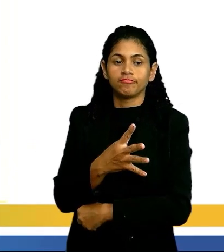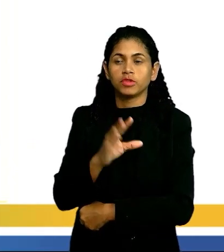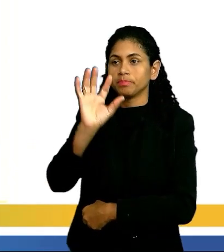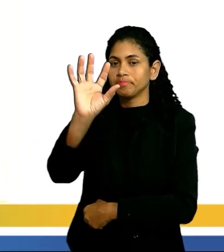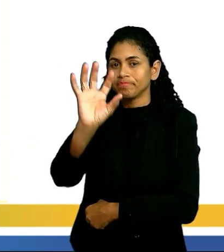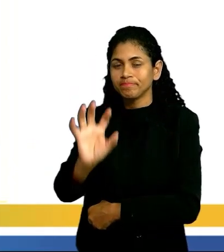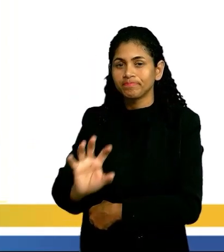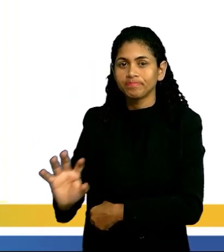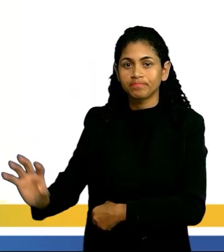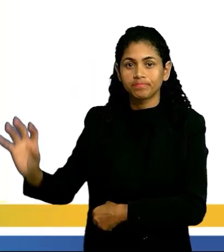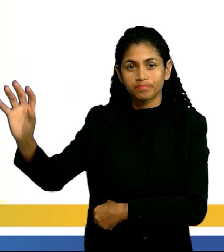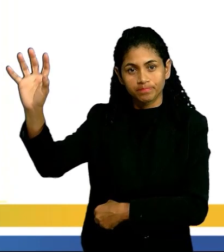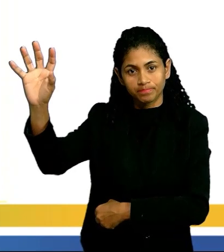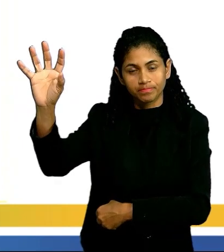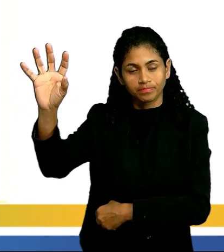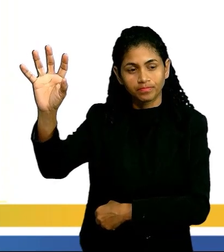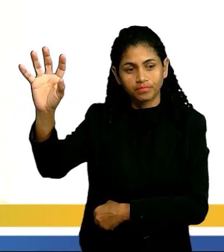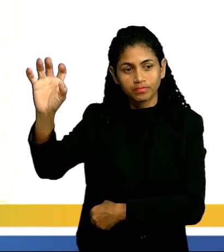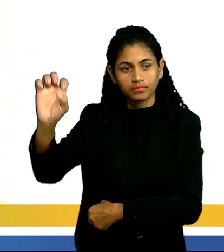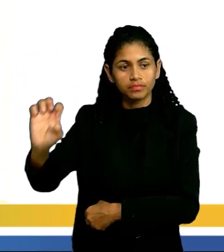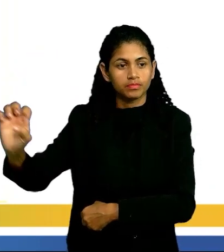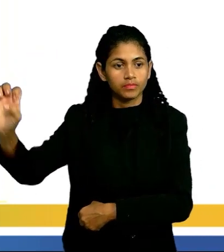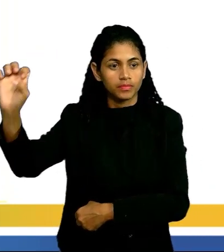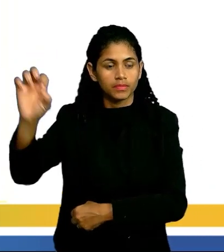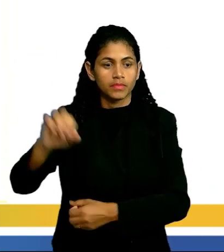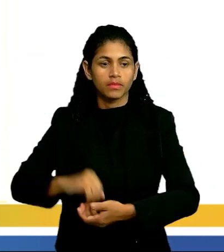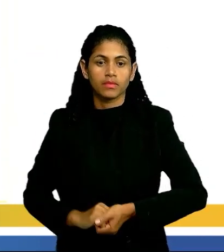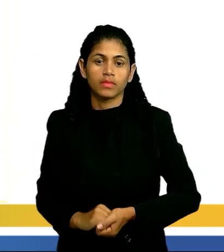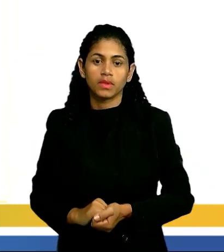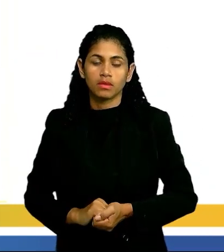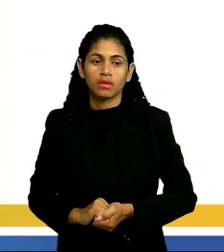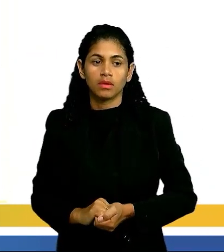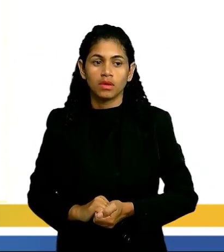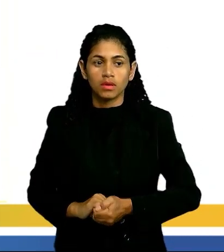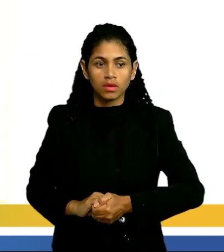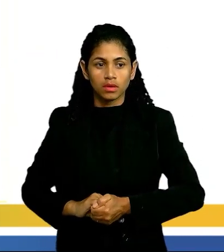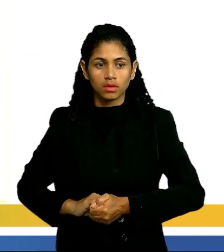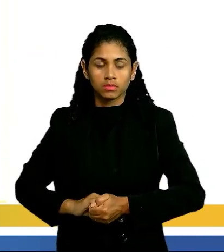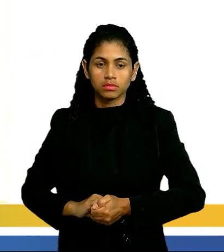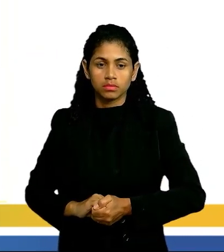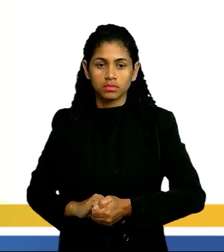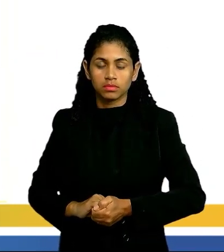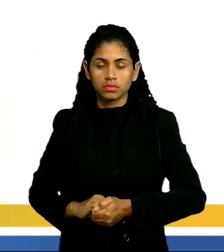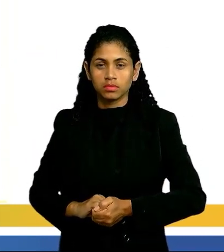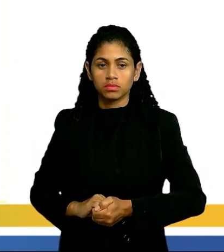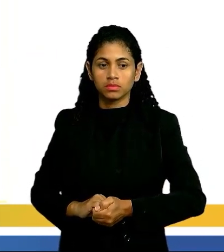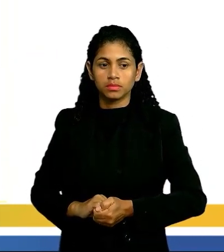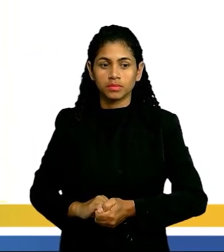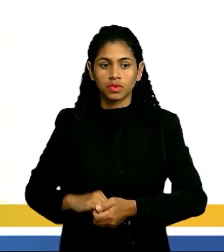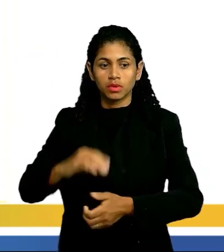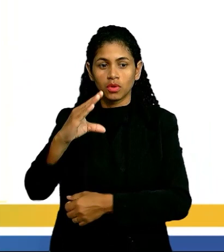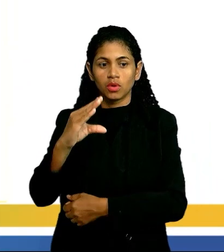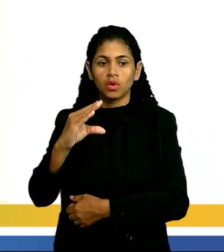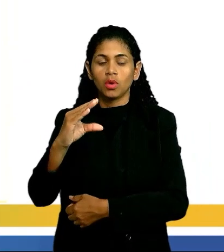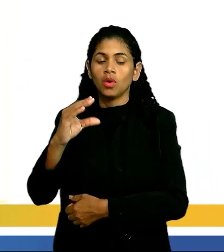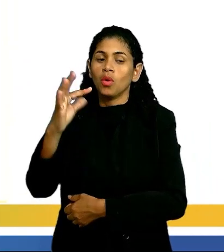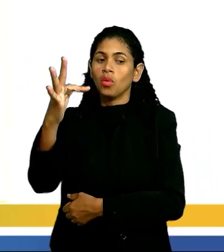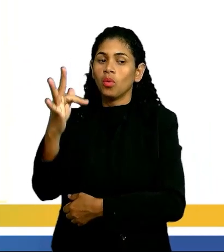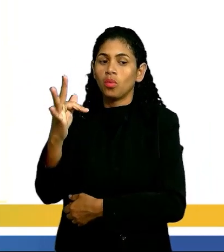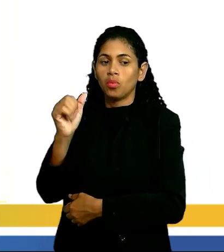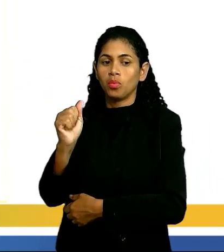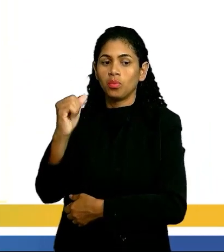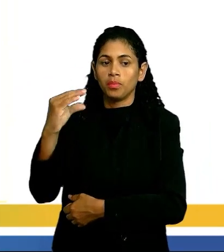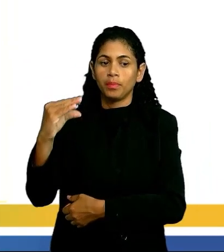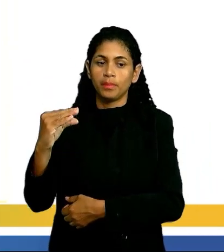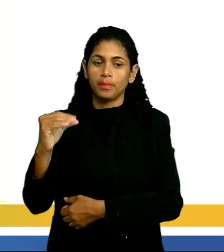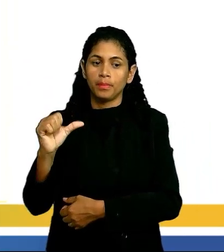fascismo italiano, ele vai se iniciar com Mussolini de um episódio, né, lá em 1922, que foi a Marcha sobre